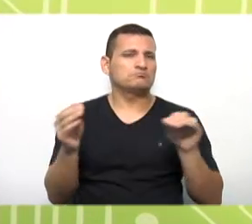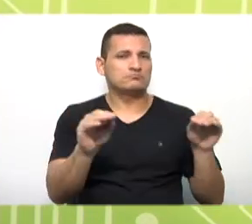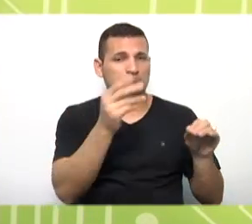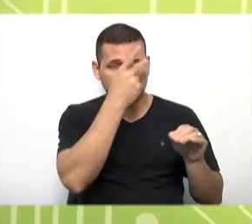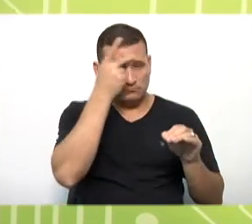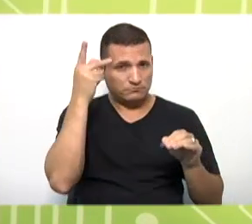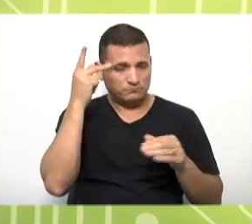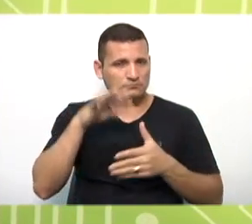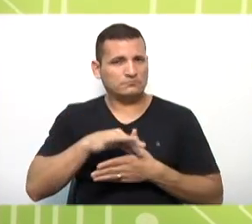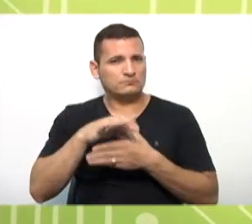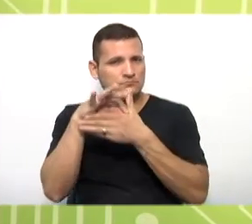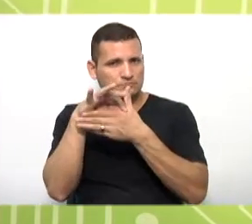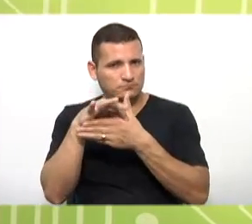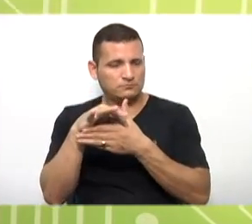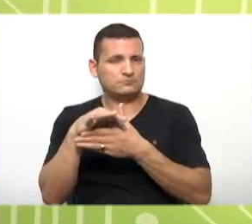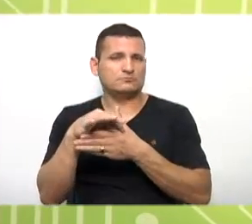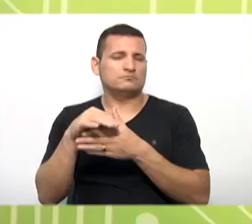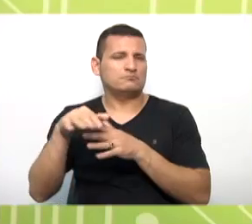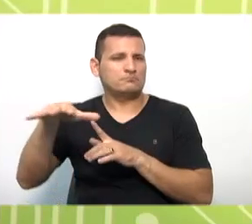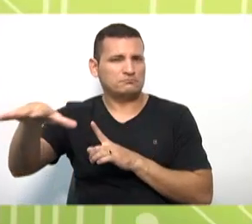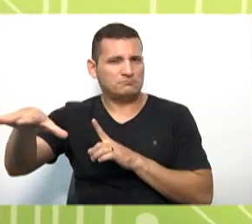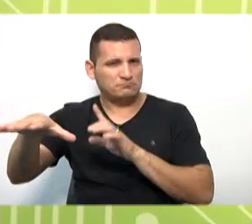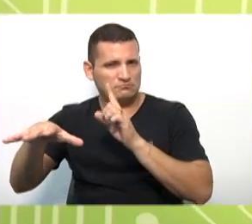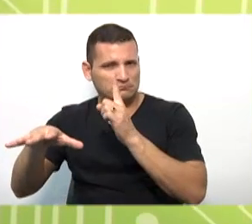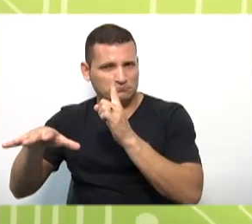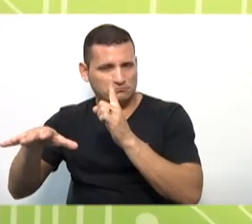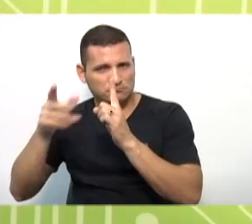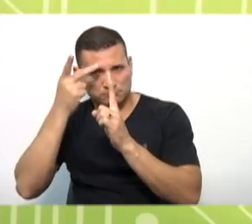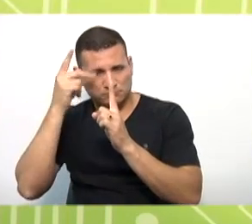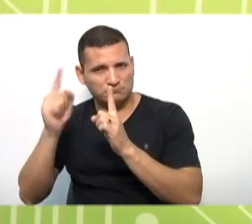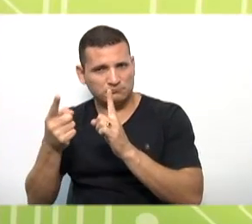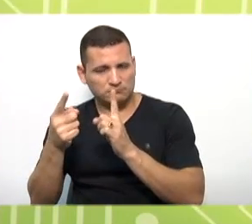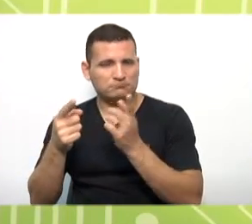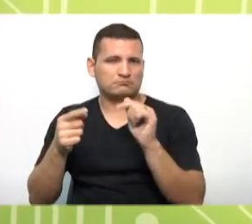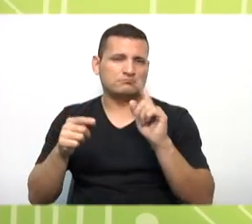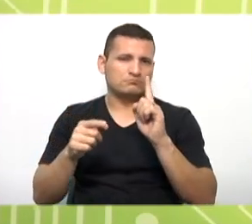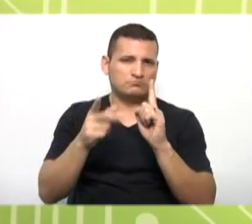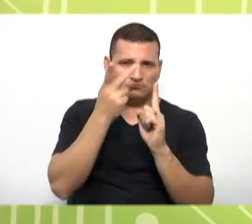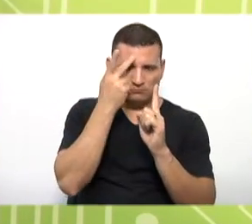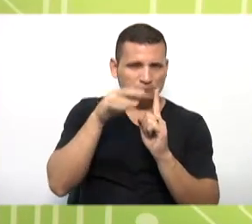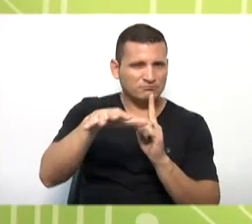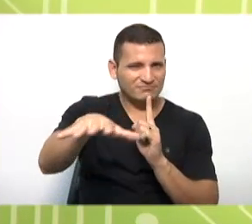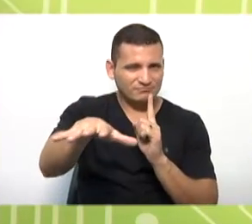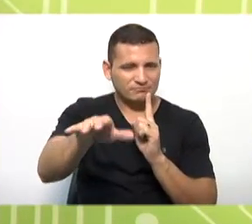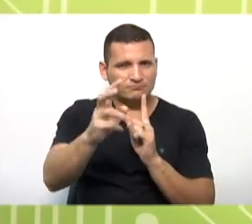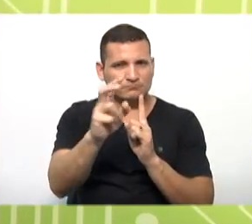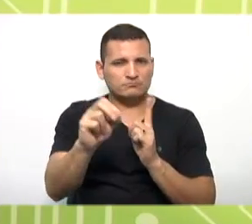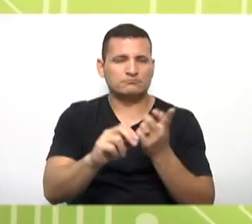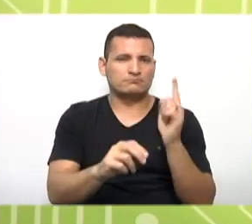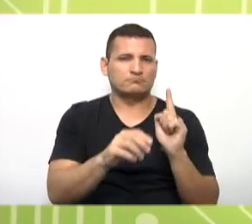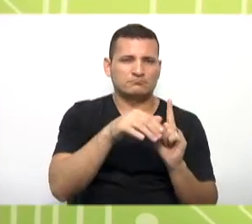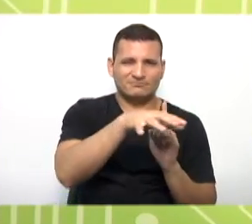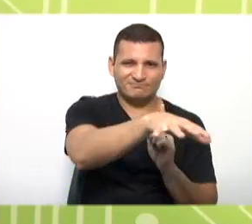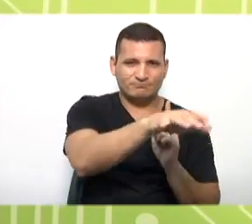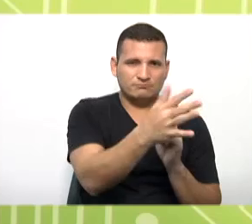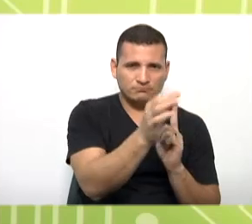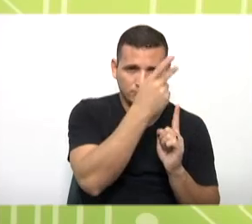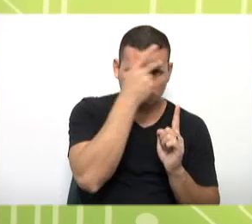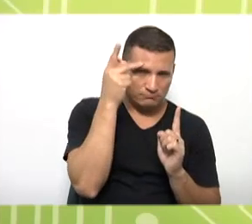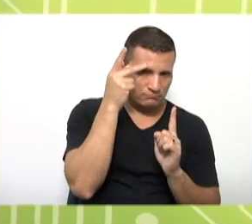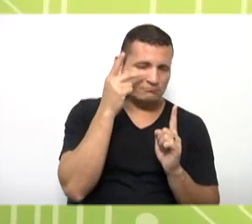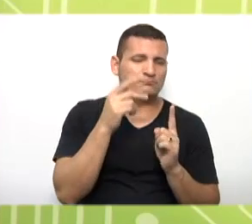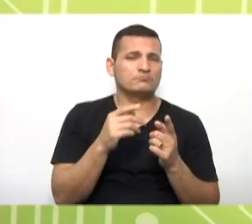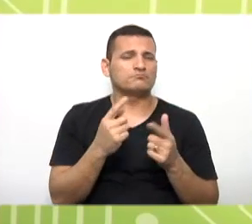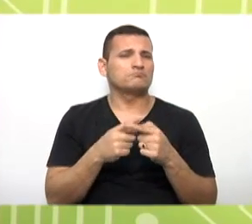pessoas, líderes de 1000 pessoas, líderes de 100, líderes de 50, líderes de 10, facilitou, porque a tomada de